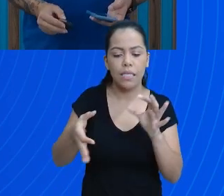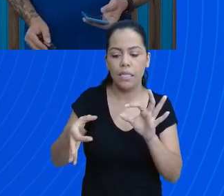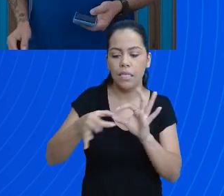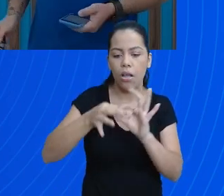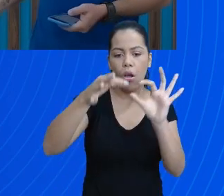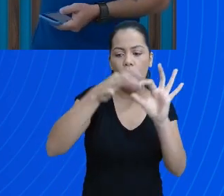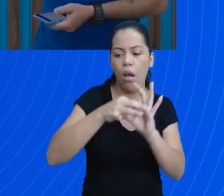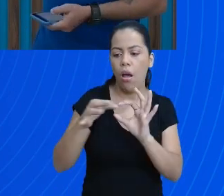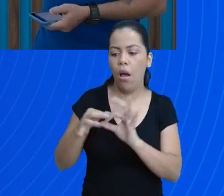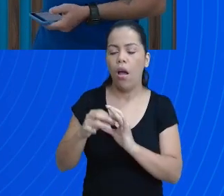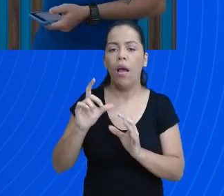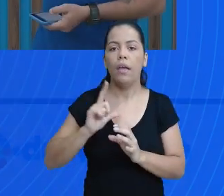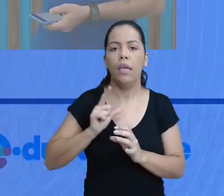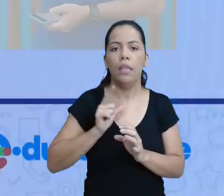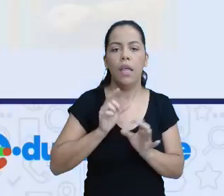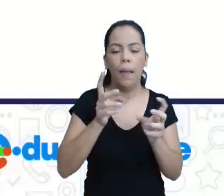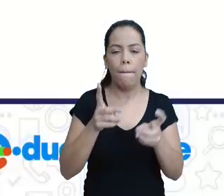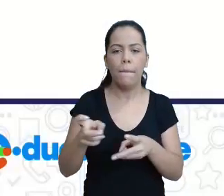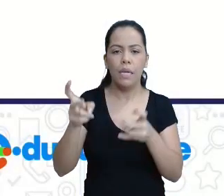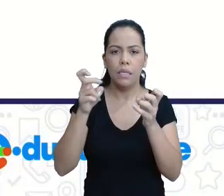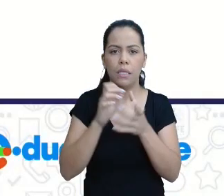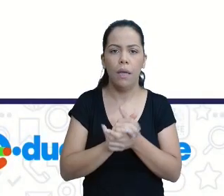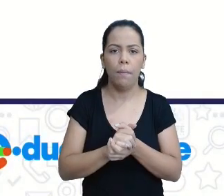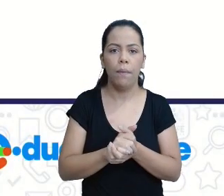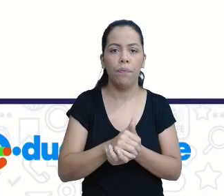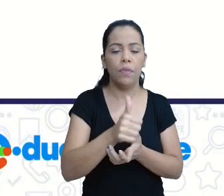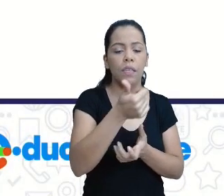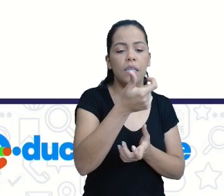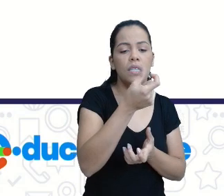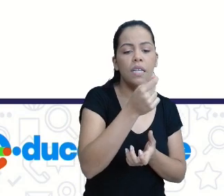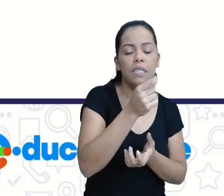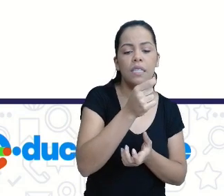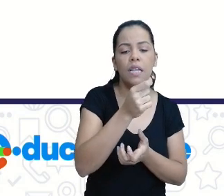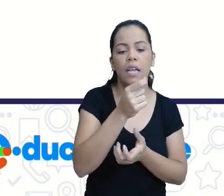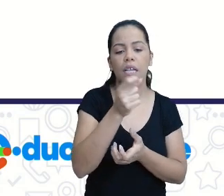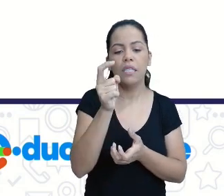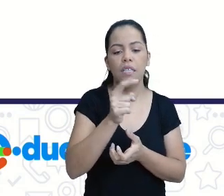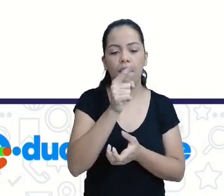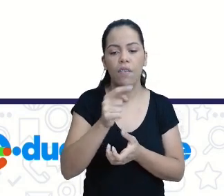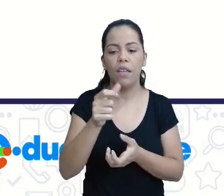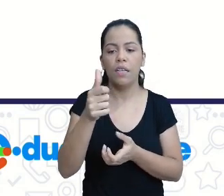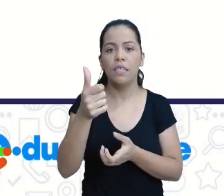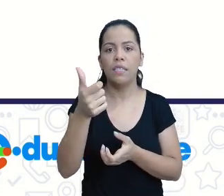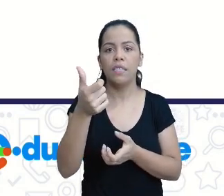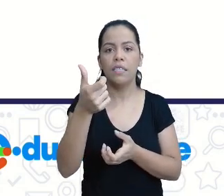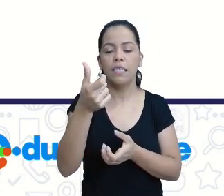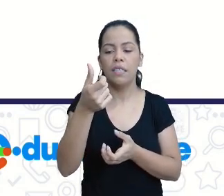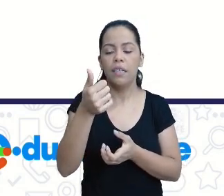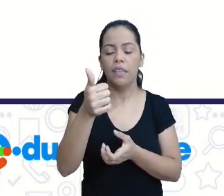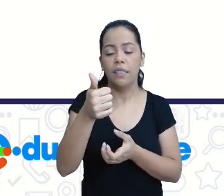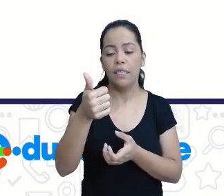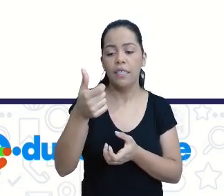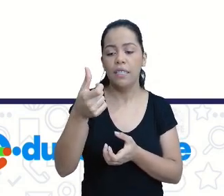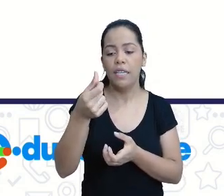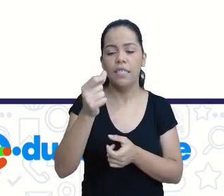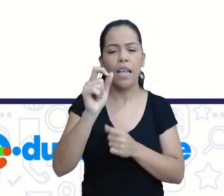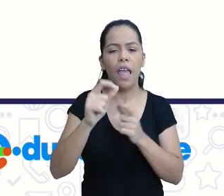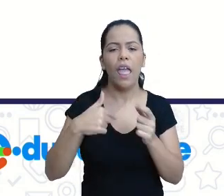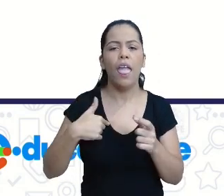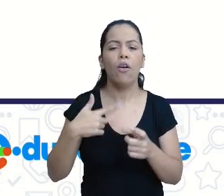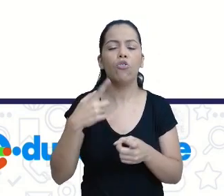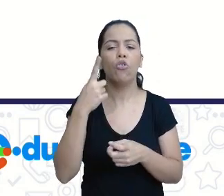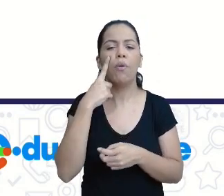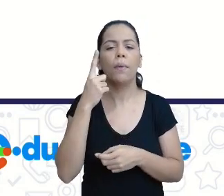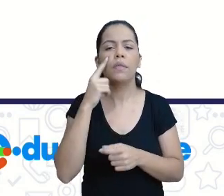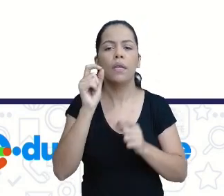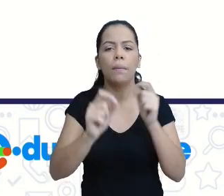seguinte. Observa que eu fiz ali, ó, 16 vezes 16. O que é que eu estou observando? que aquele lado verde ali, ele